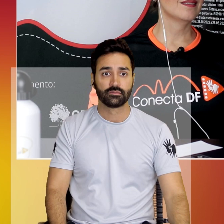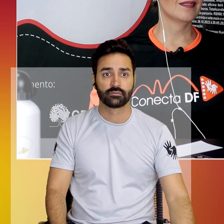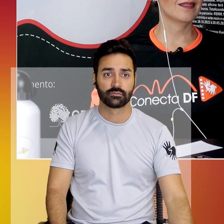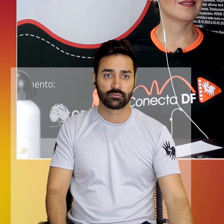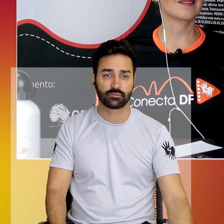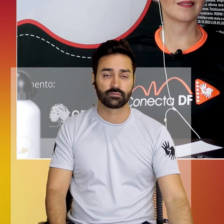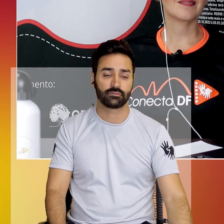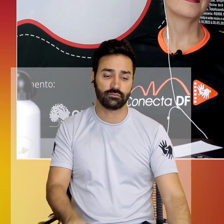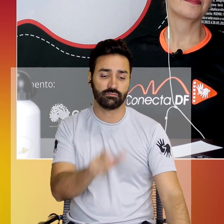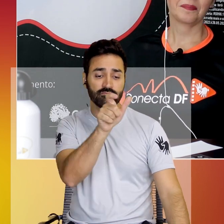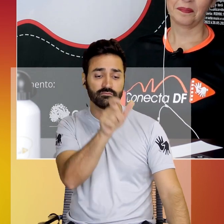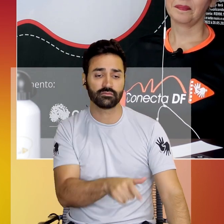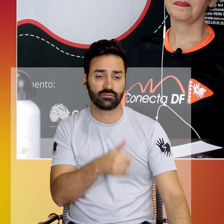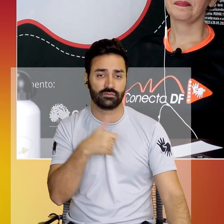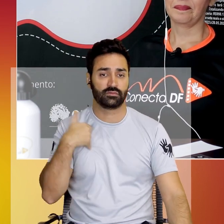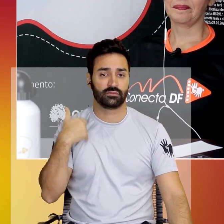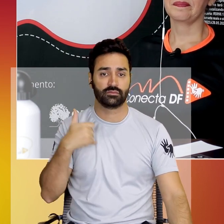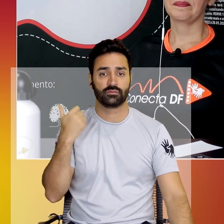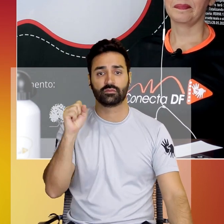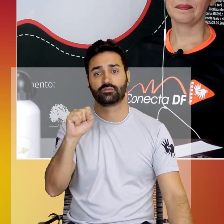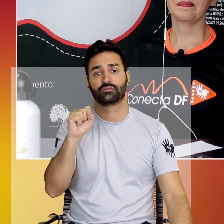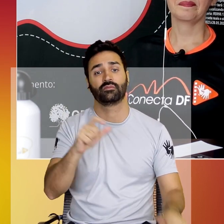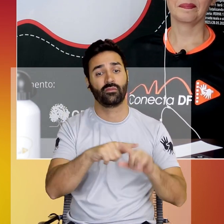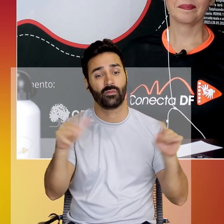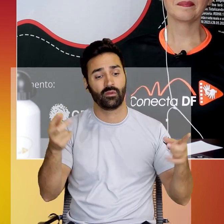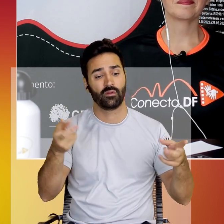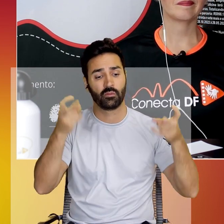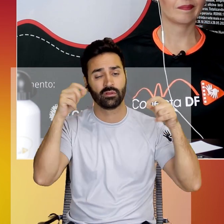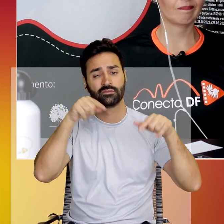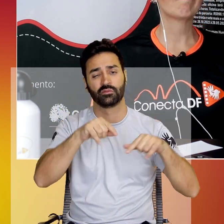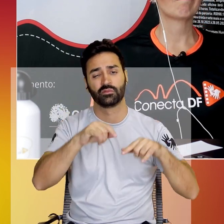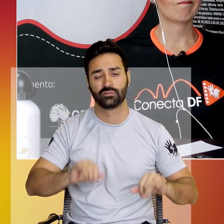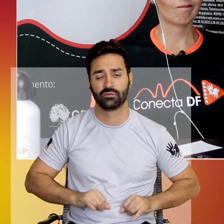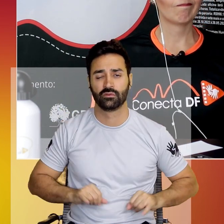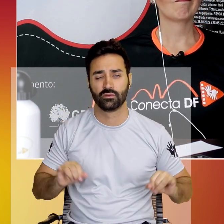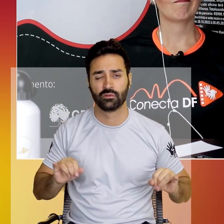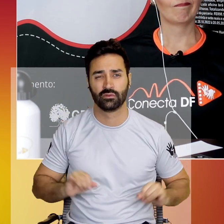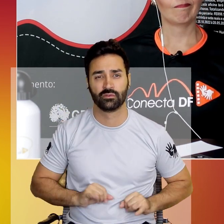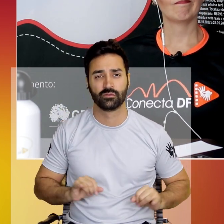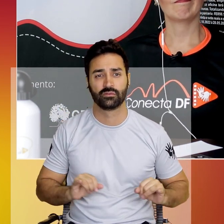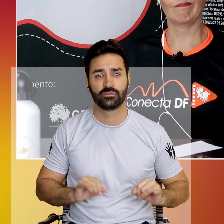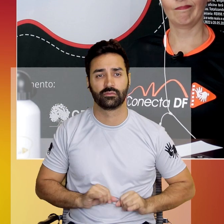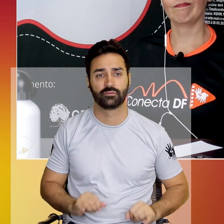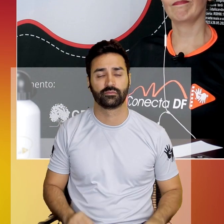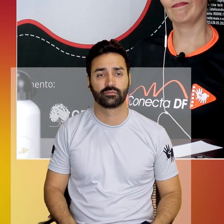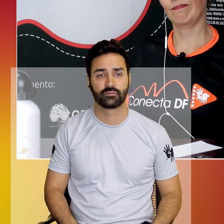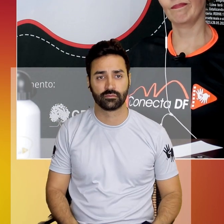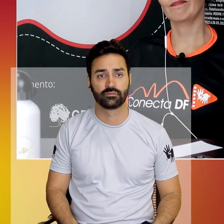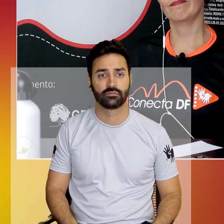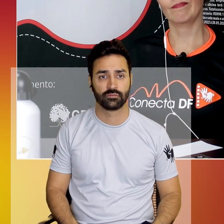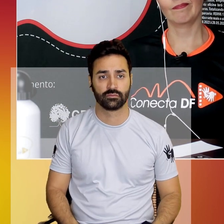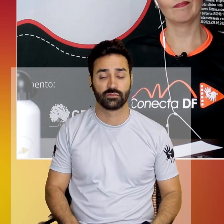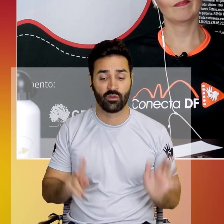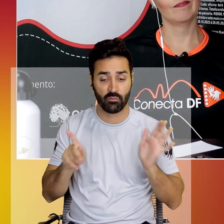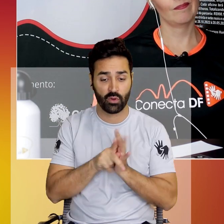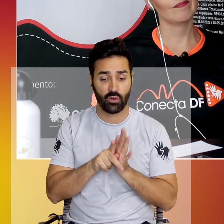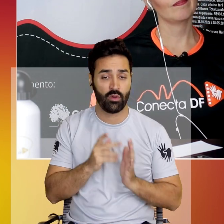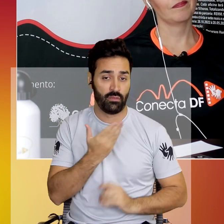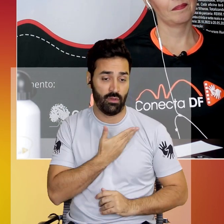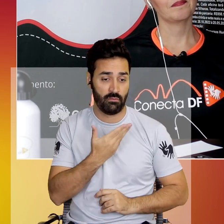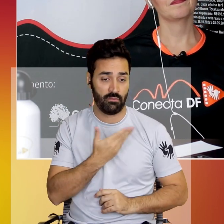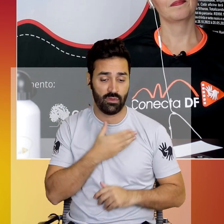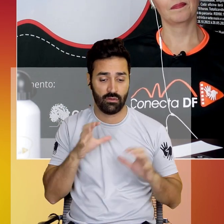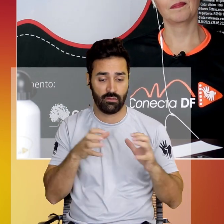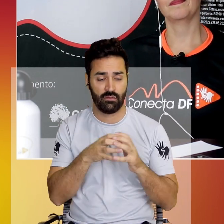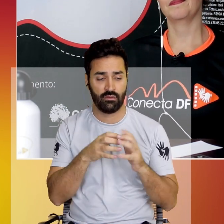anos de idade, mas eu percebo que ela sofre muito, assim, né? Até as próprias coleguinhas não entendem, ficam olhando